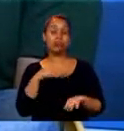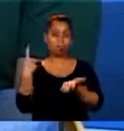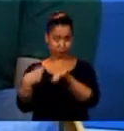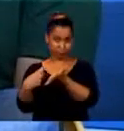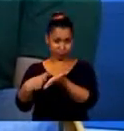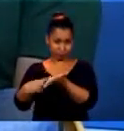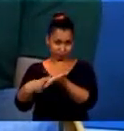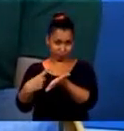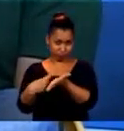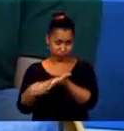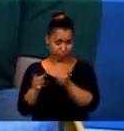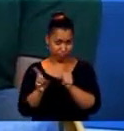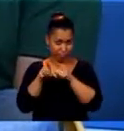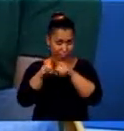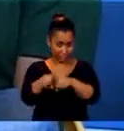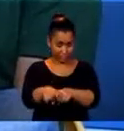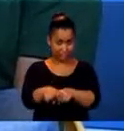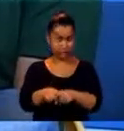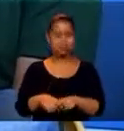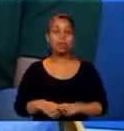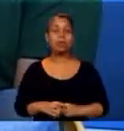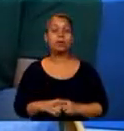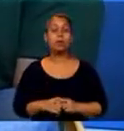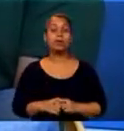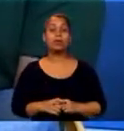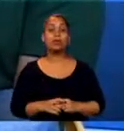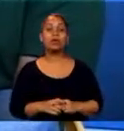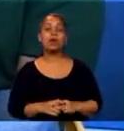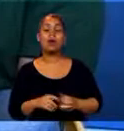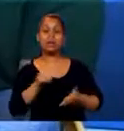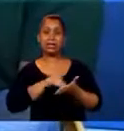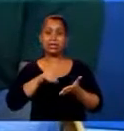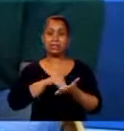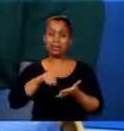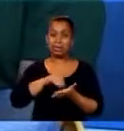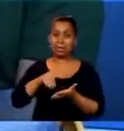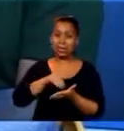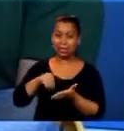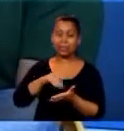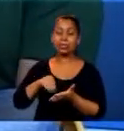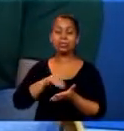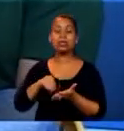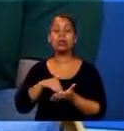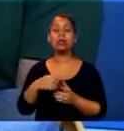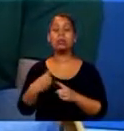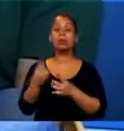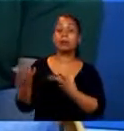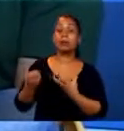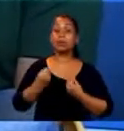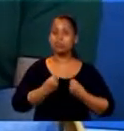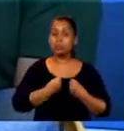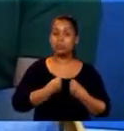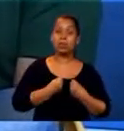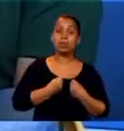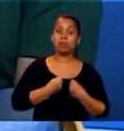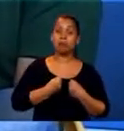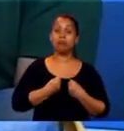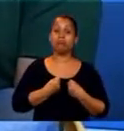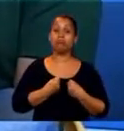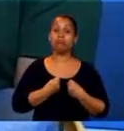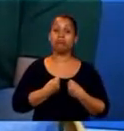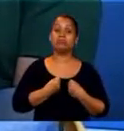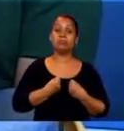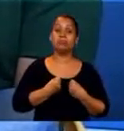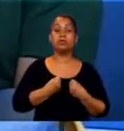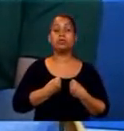acordo aí, uma parceria, um termo de parceria com a Secretaria de Meio Ambiente para receber doação de mudas lá do